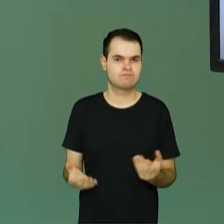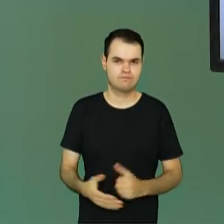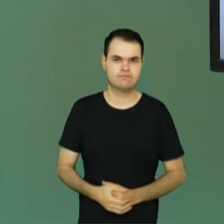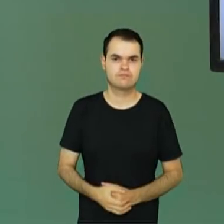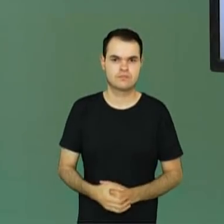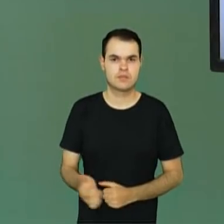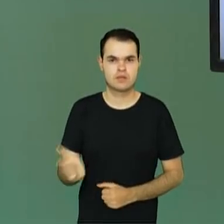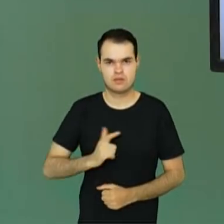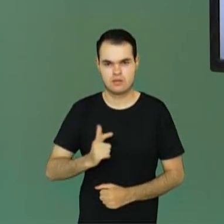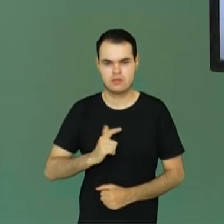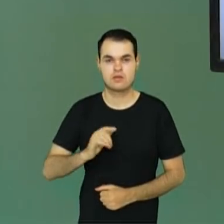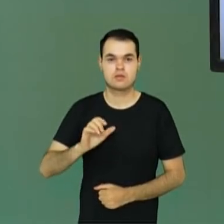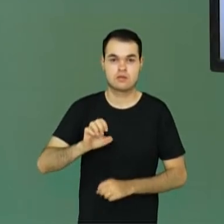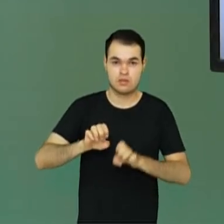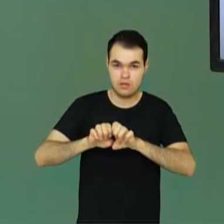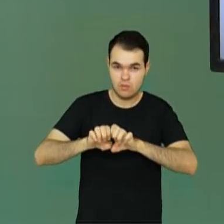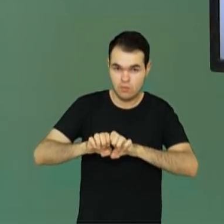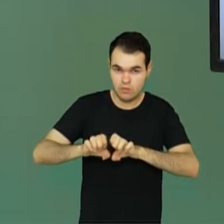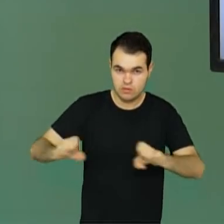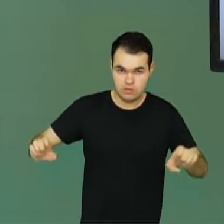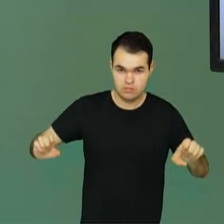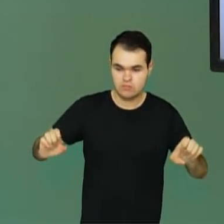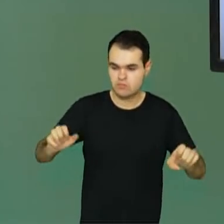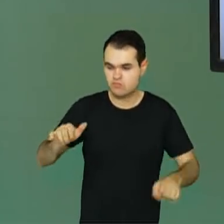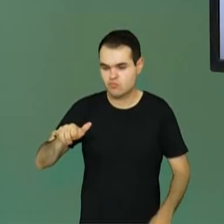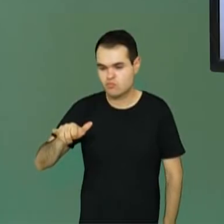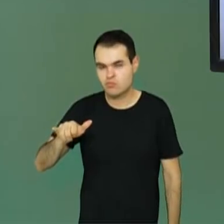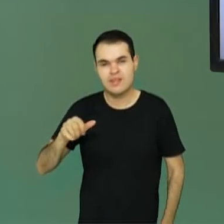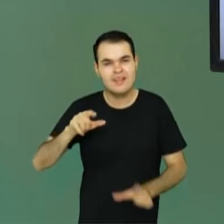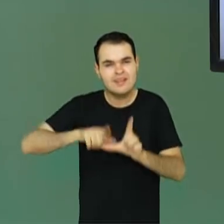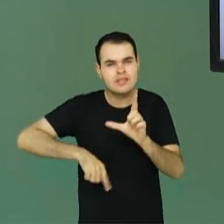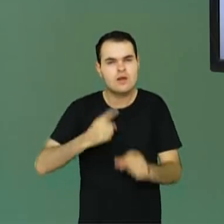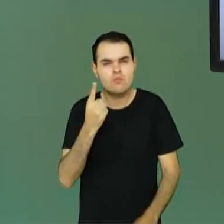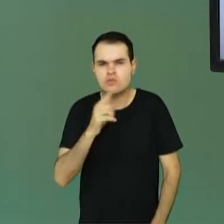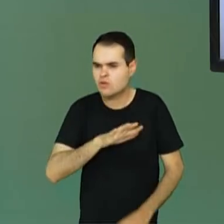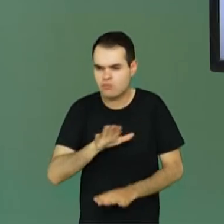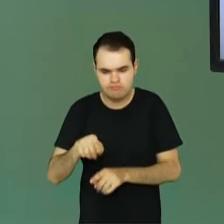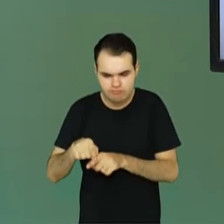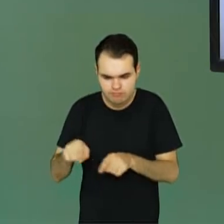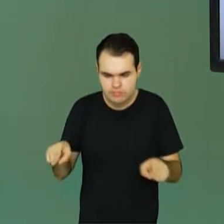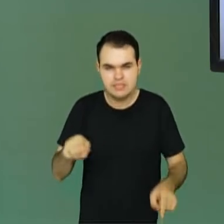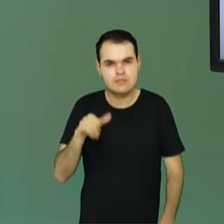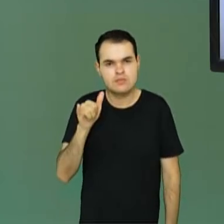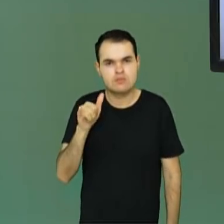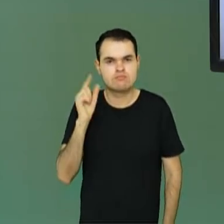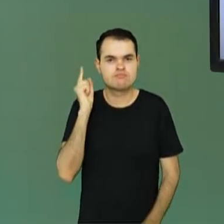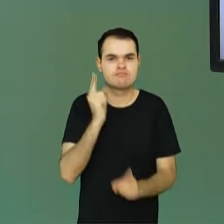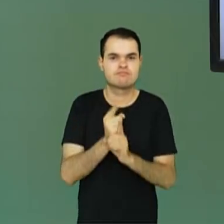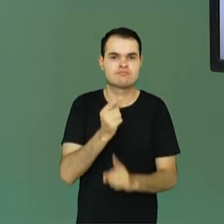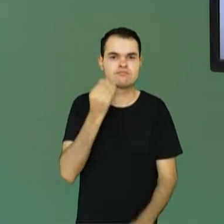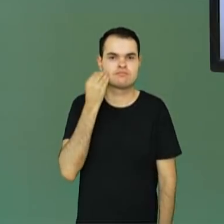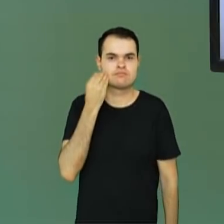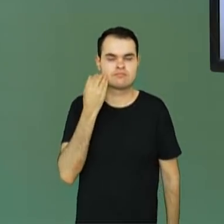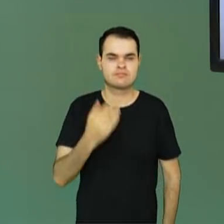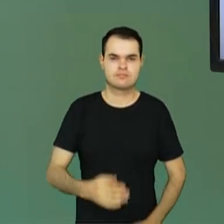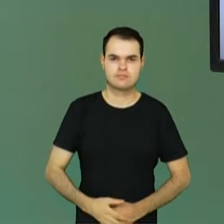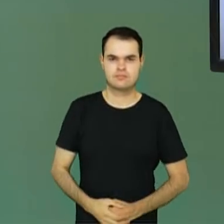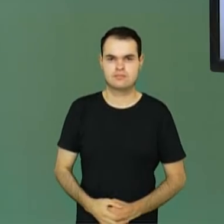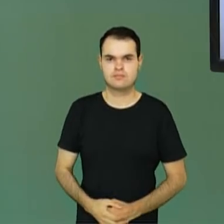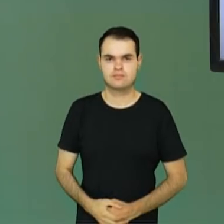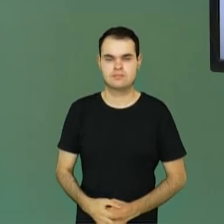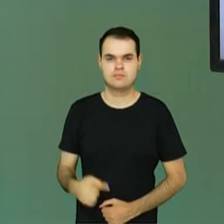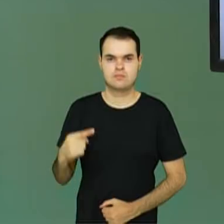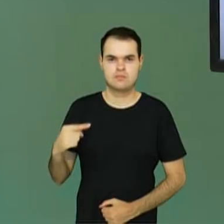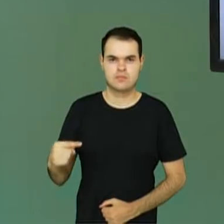tenho uma equação do primeiro grau com uma incógnita só. Então, eu vou resolver essa equação e achar o valor de y. Então, dá uma olhada, ó.